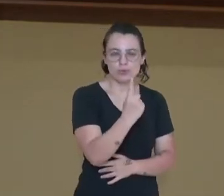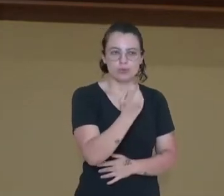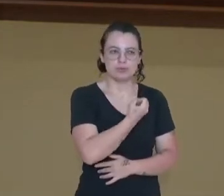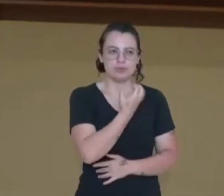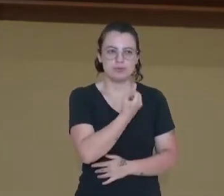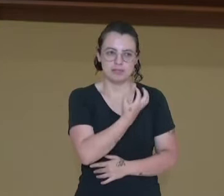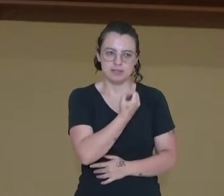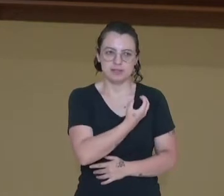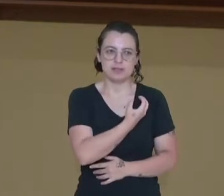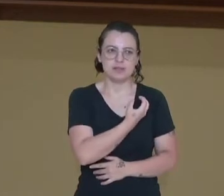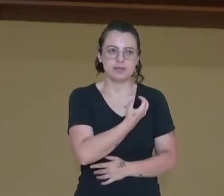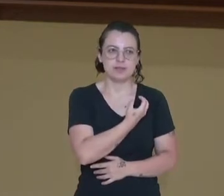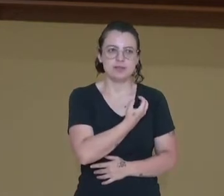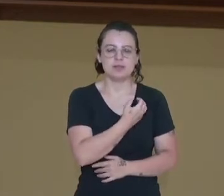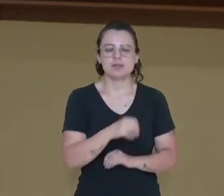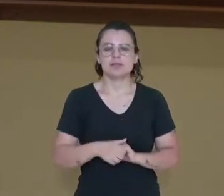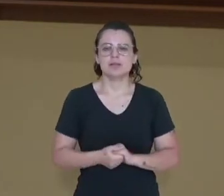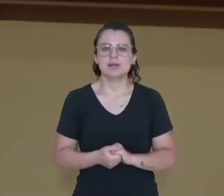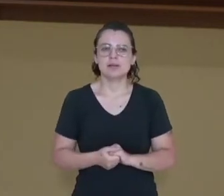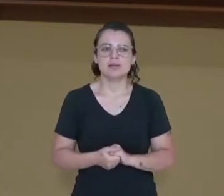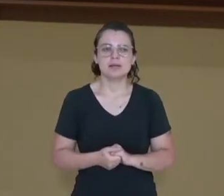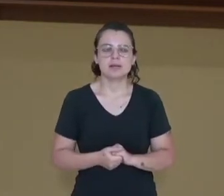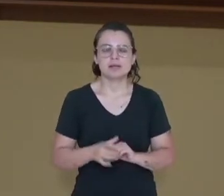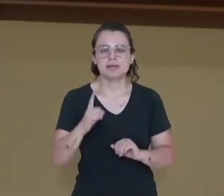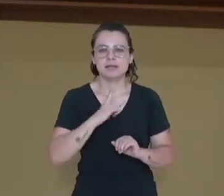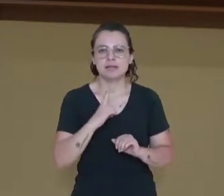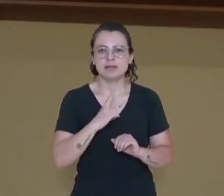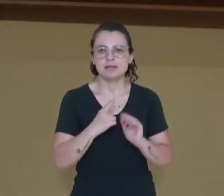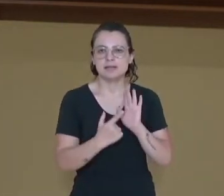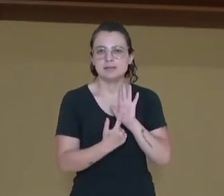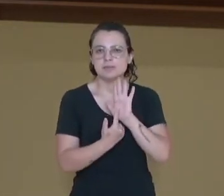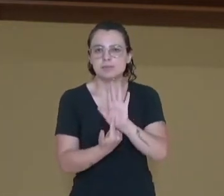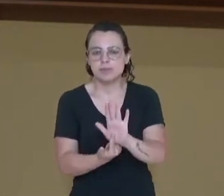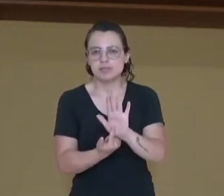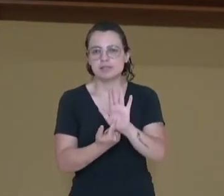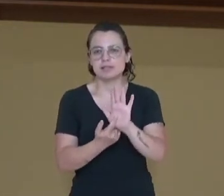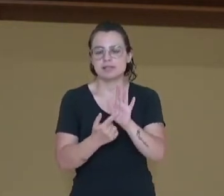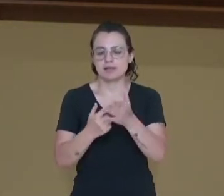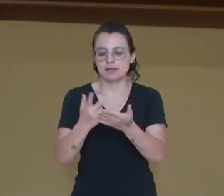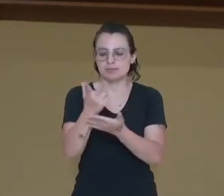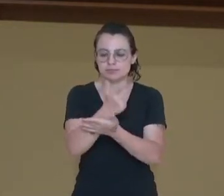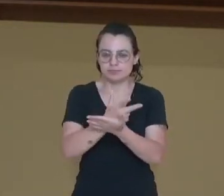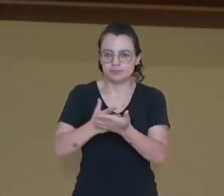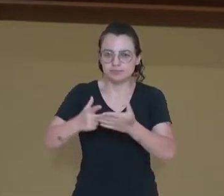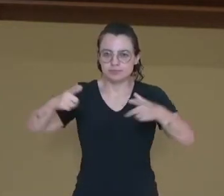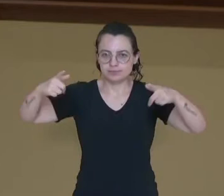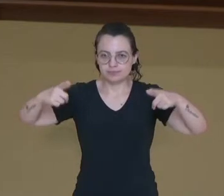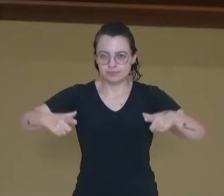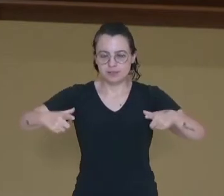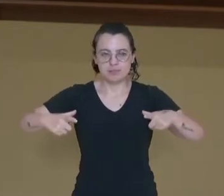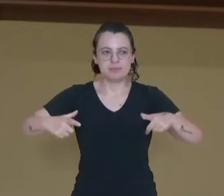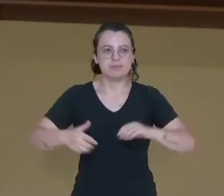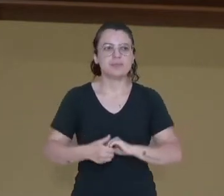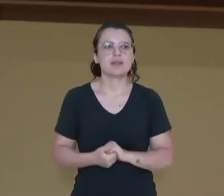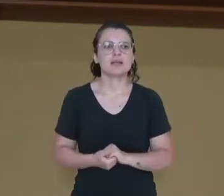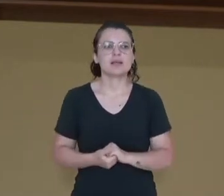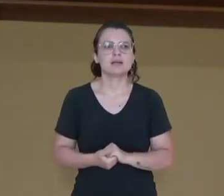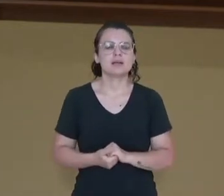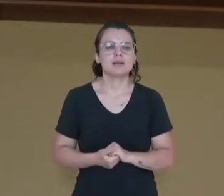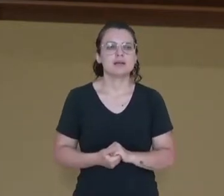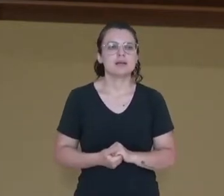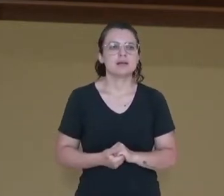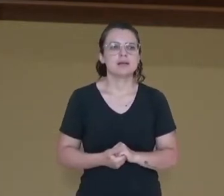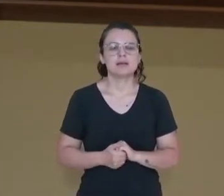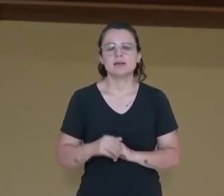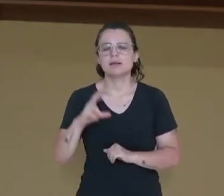numerador, nesse caso 1, indica a área do mapa, enquanto que o denominador, nesse caso